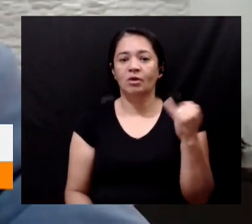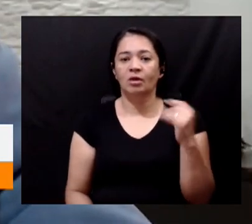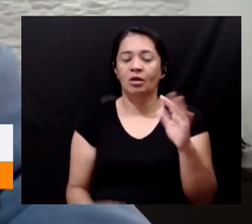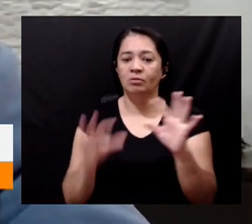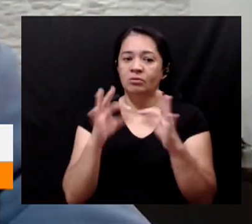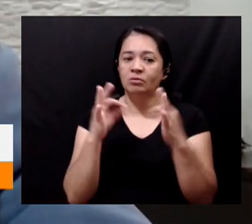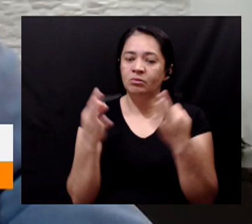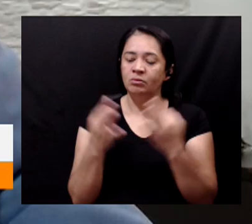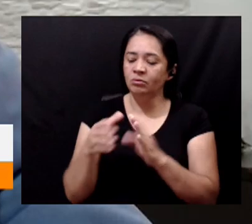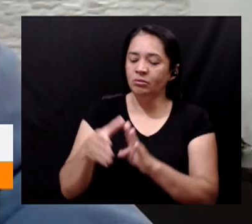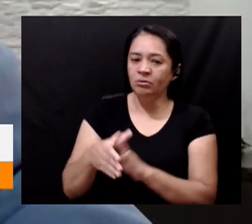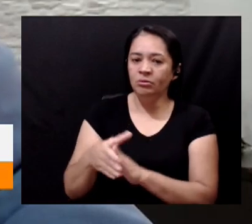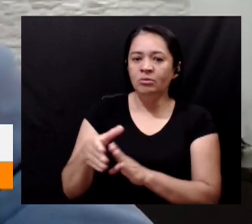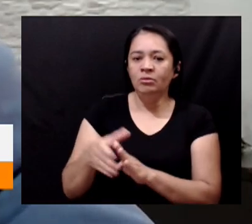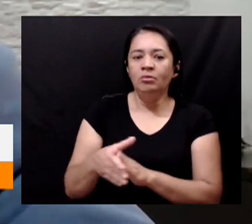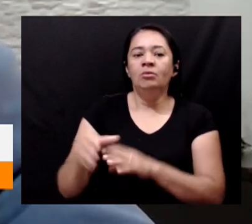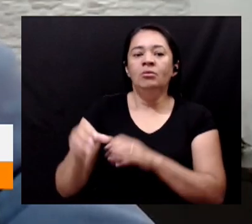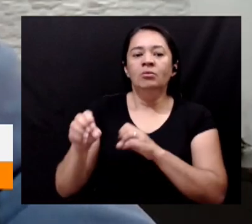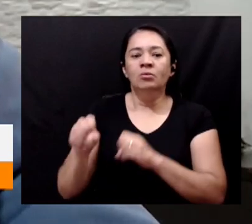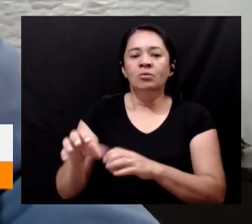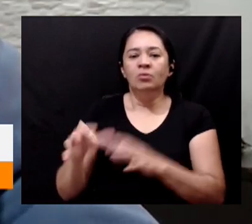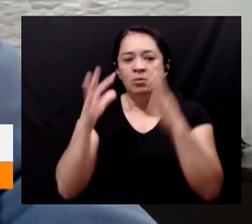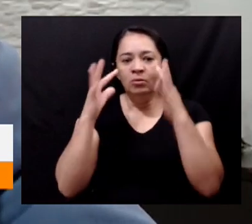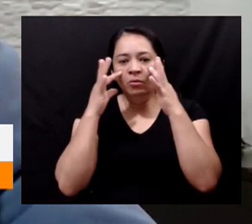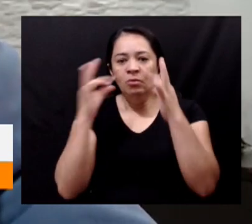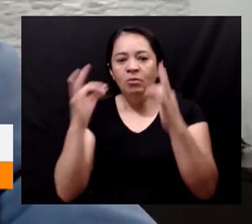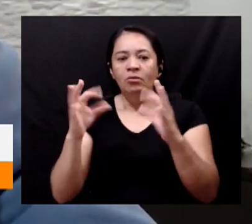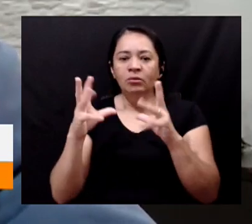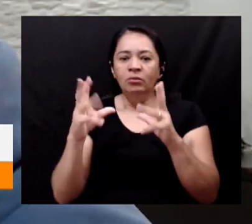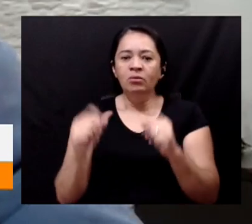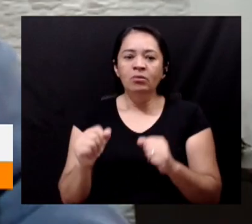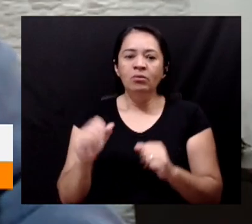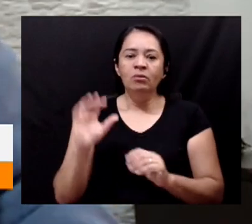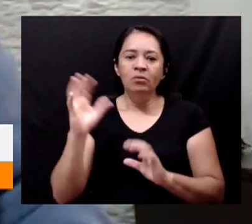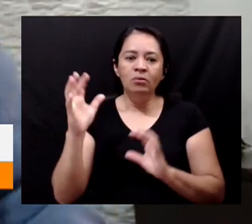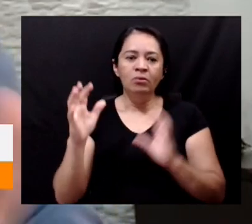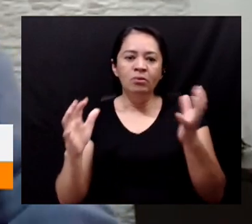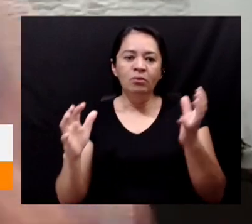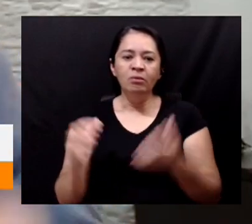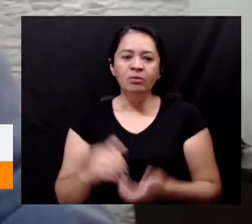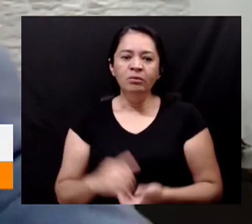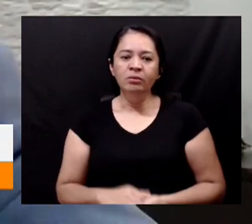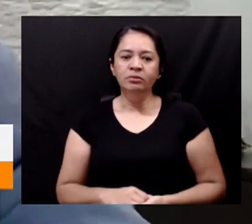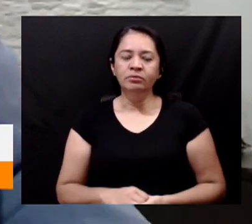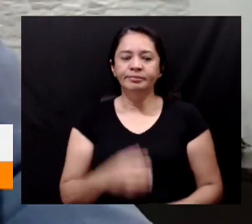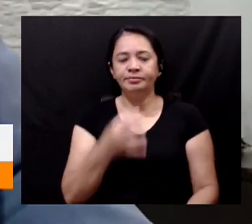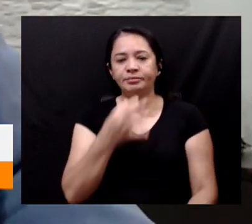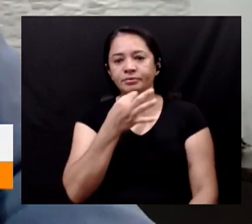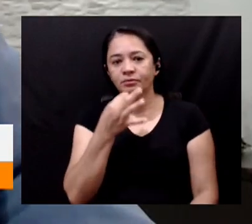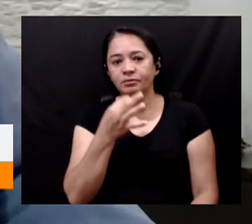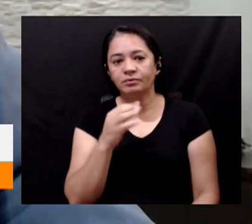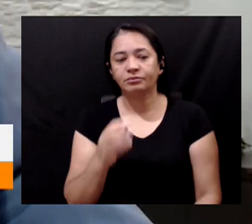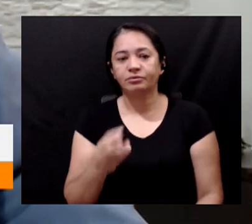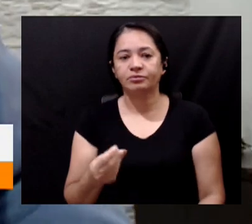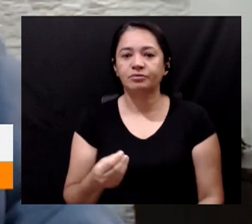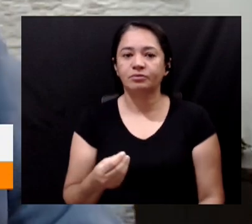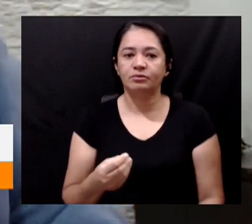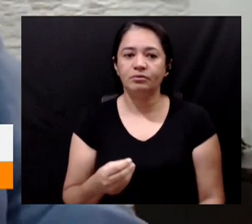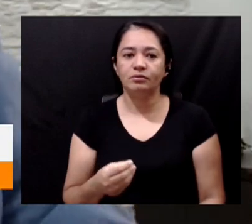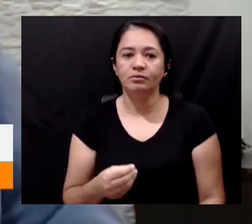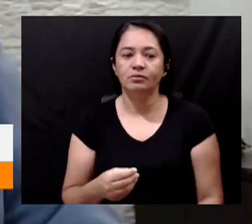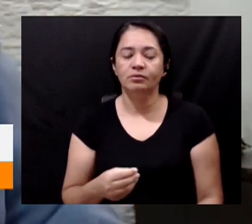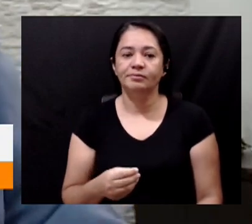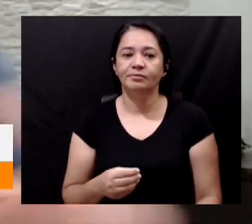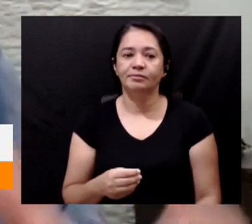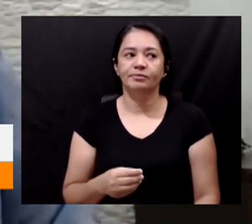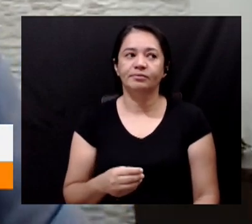seus filhos, fiquem atentos a tudo que está ocorrendo, e acho que até mesmo não só pensarmos também na própria